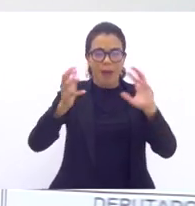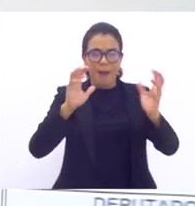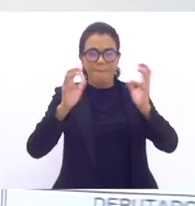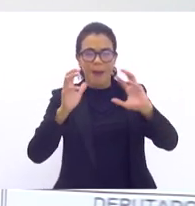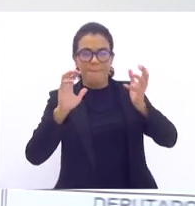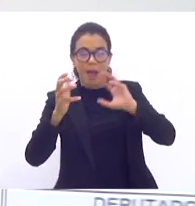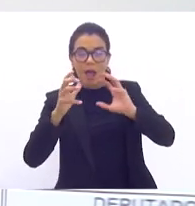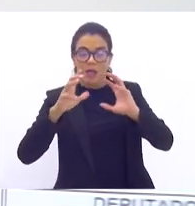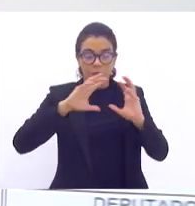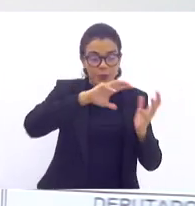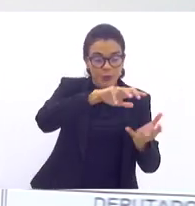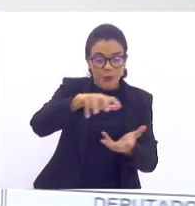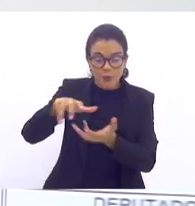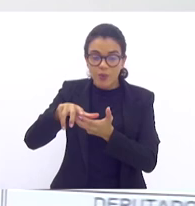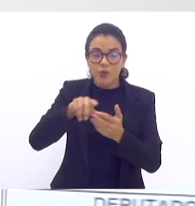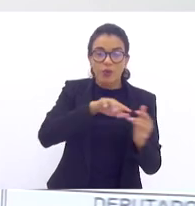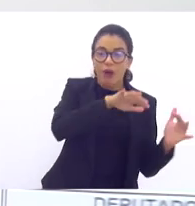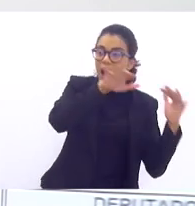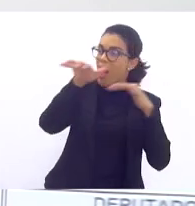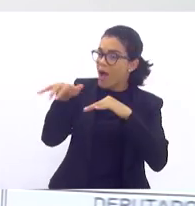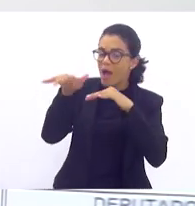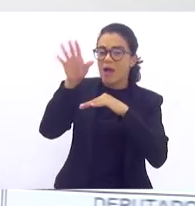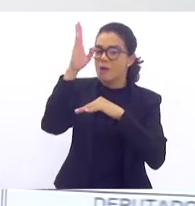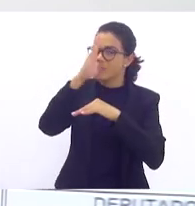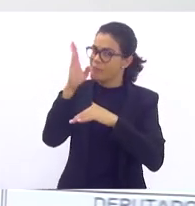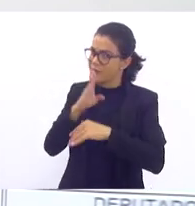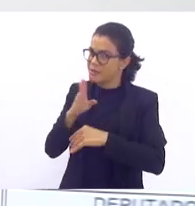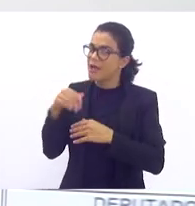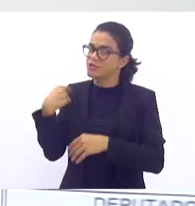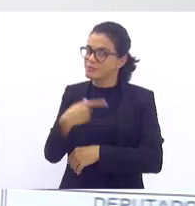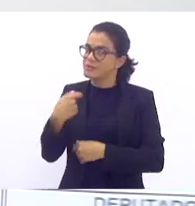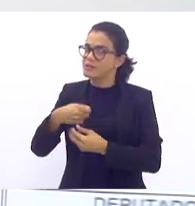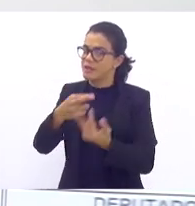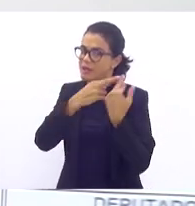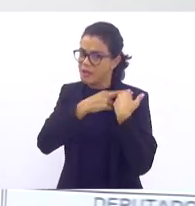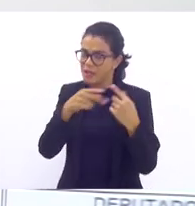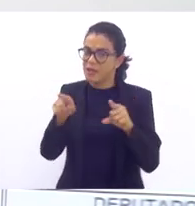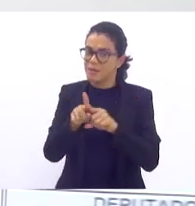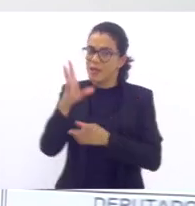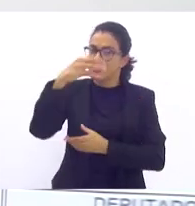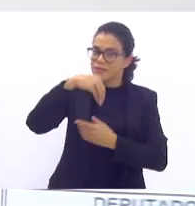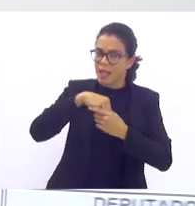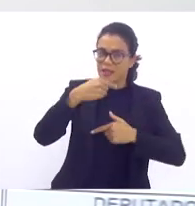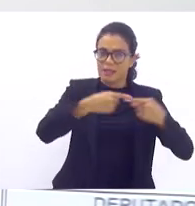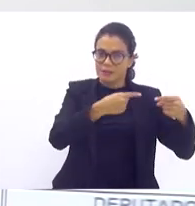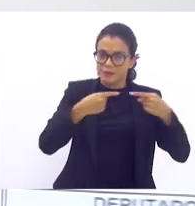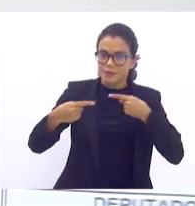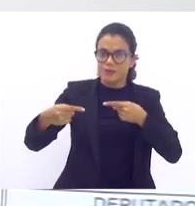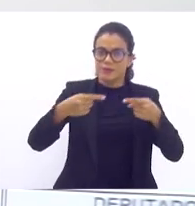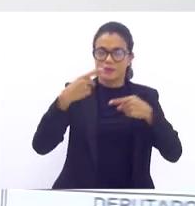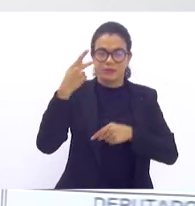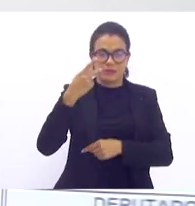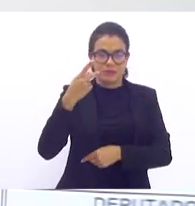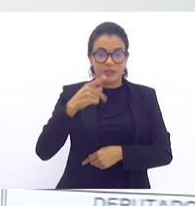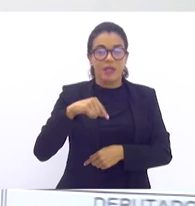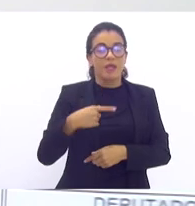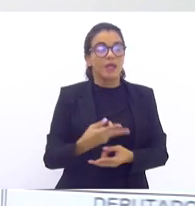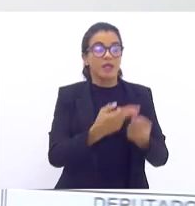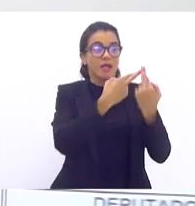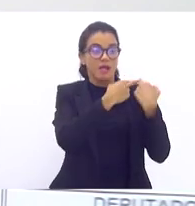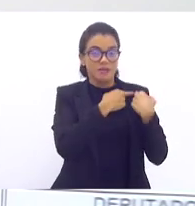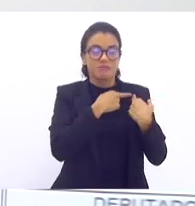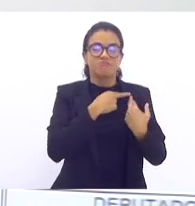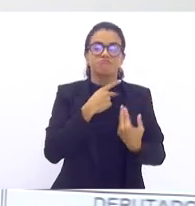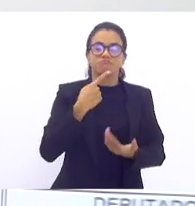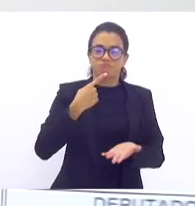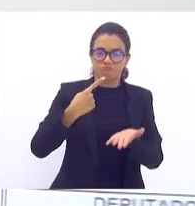que o mundo precisa do Brasil agora a gente precisa ter responsabilidade interna e dentro desse compromisso eu vejo